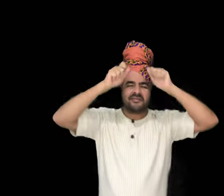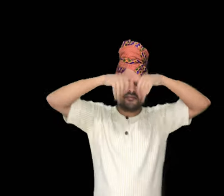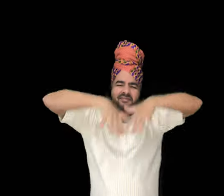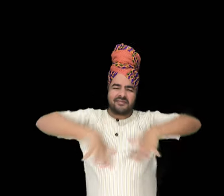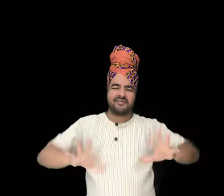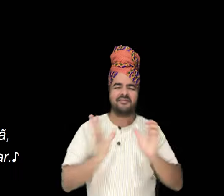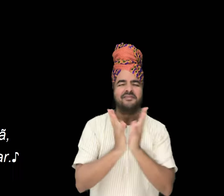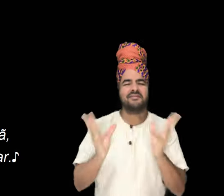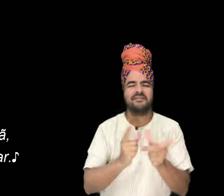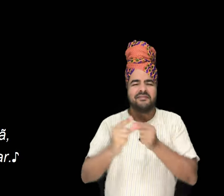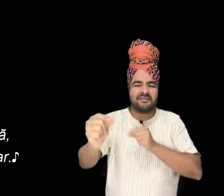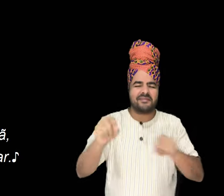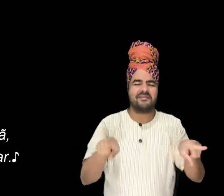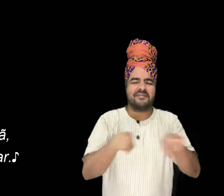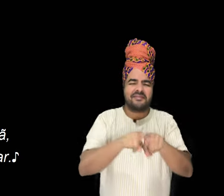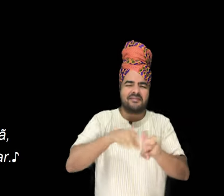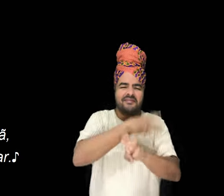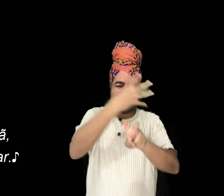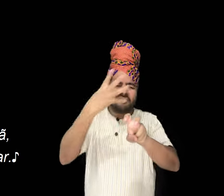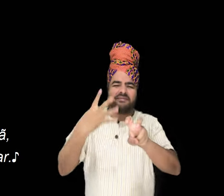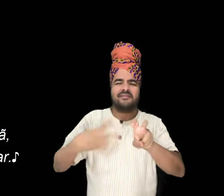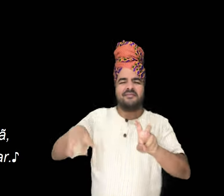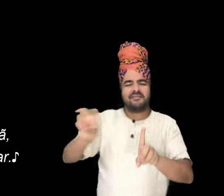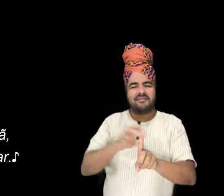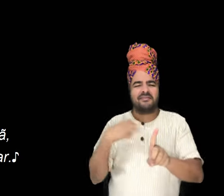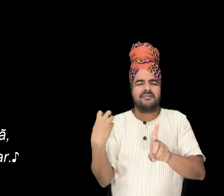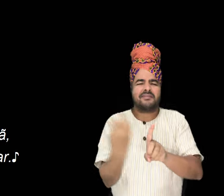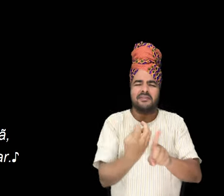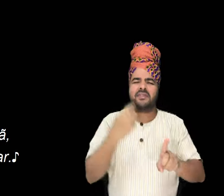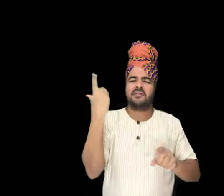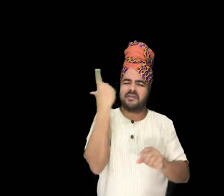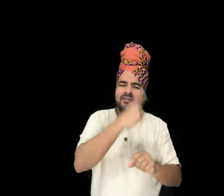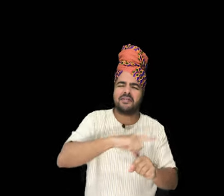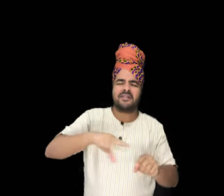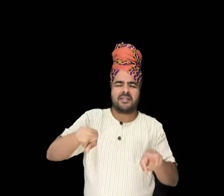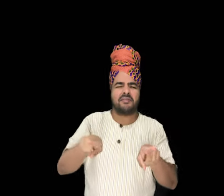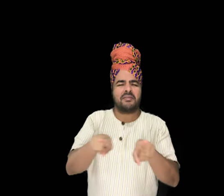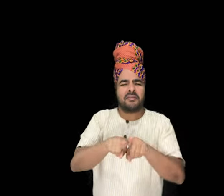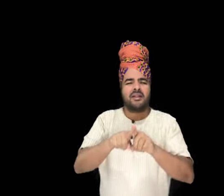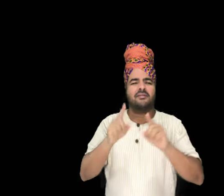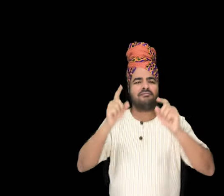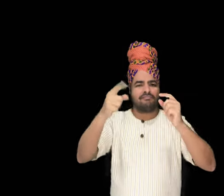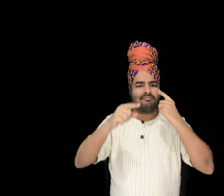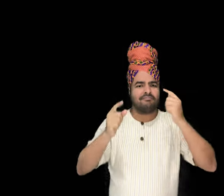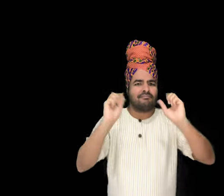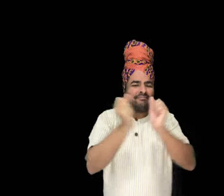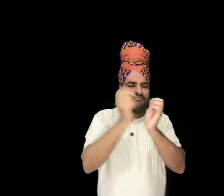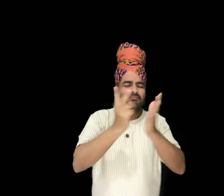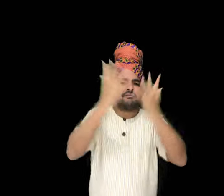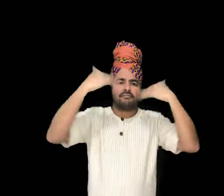cobra coral em o repúdio sangue para curar